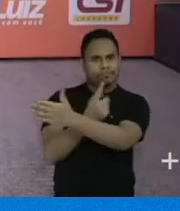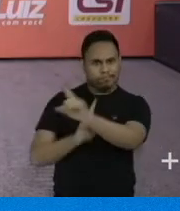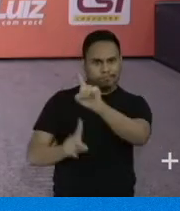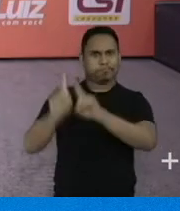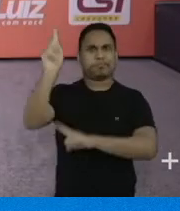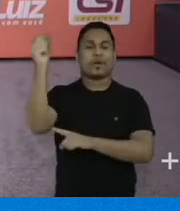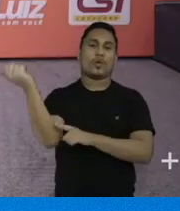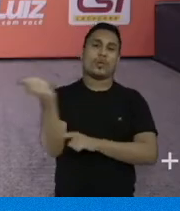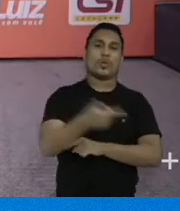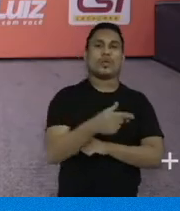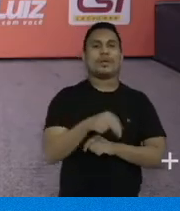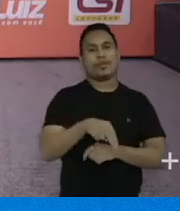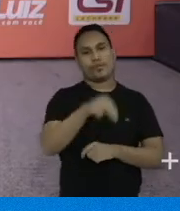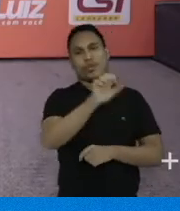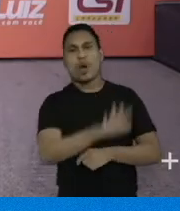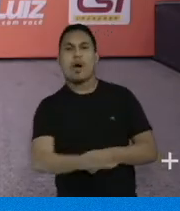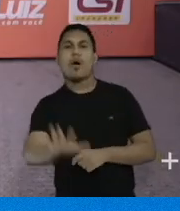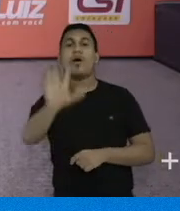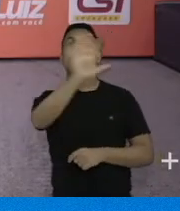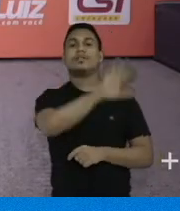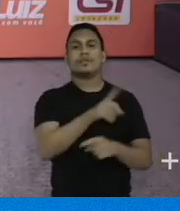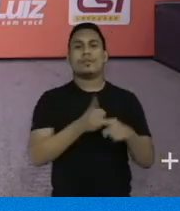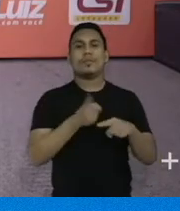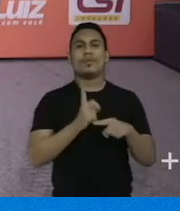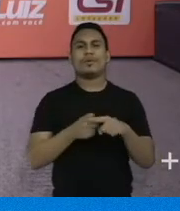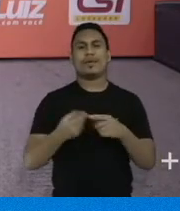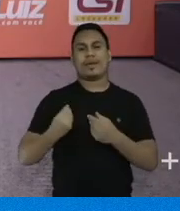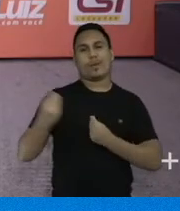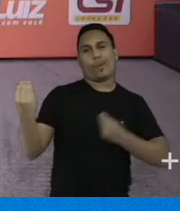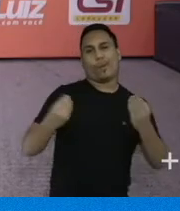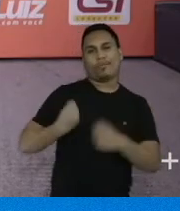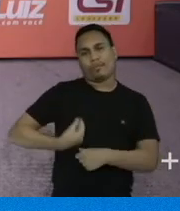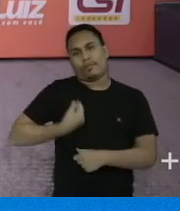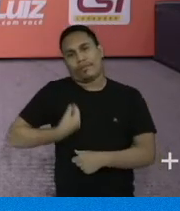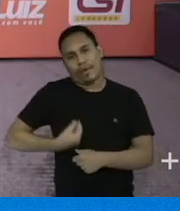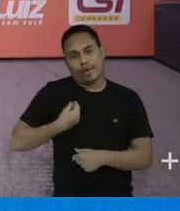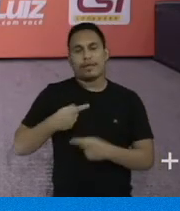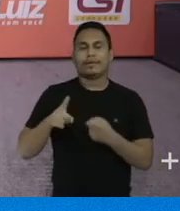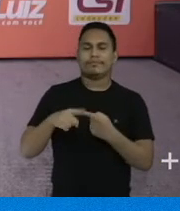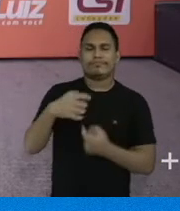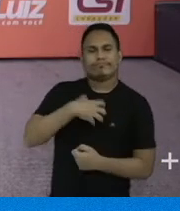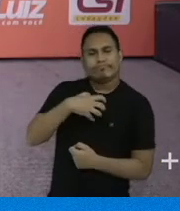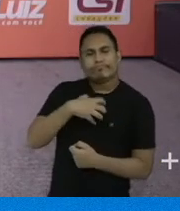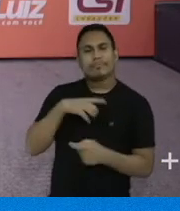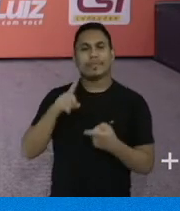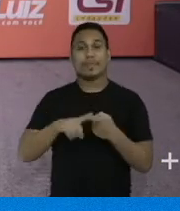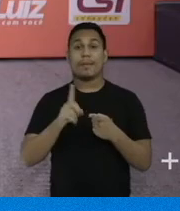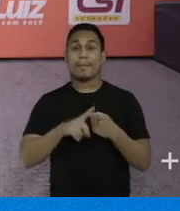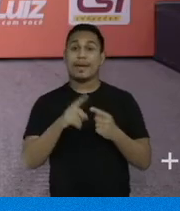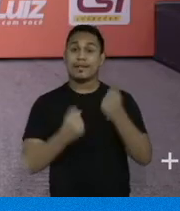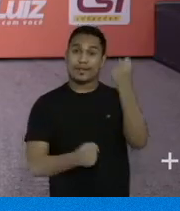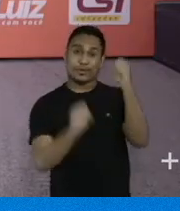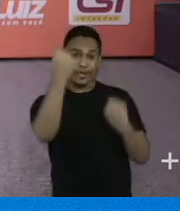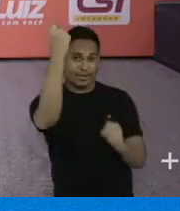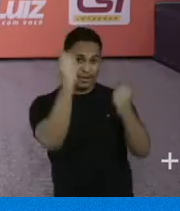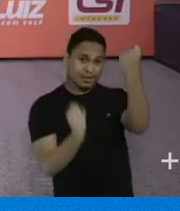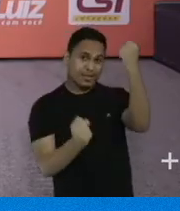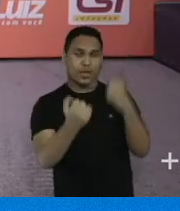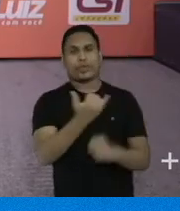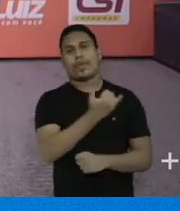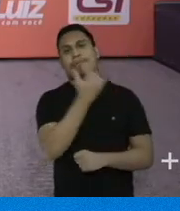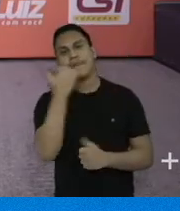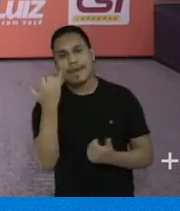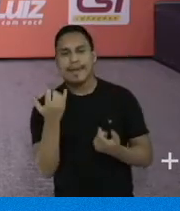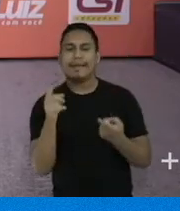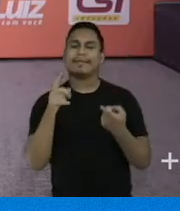Norte e Nordeste. Isso está associado ao estilo de vida, isso está associado à industrialização. Então, o que